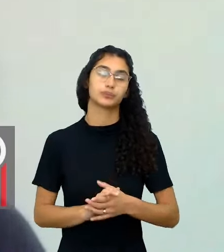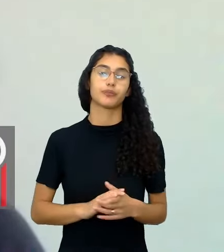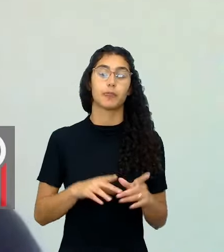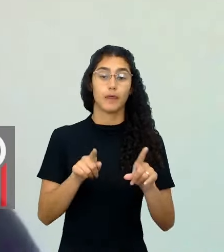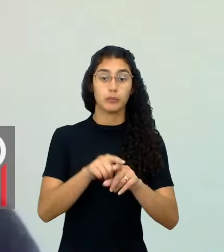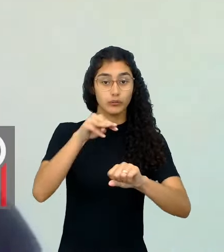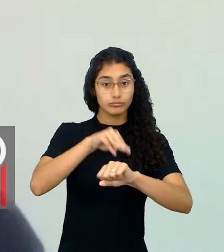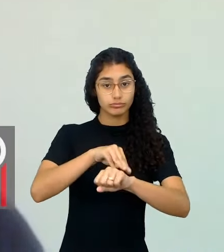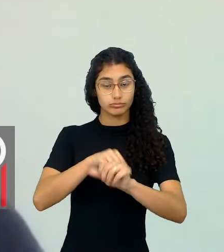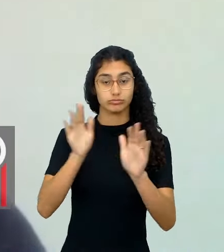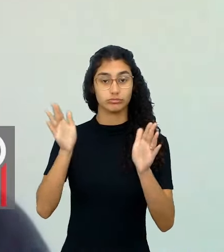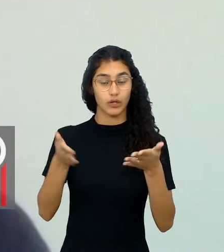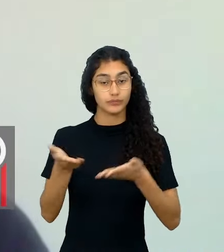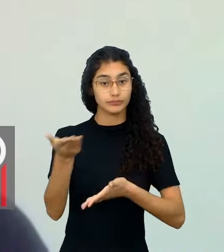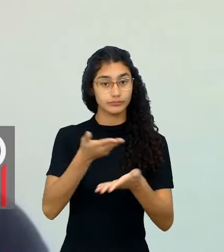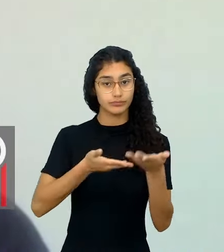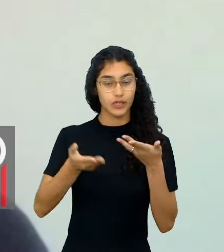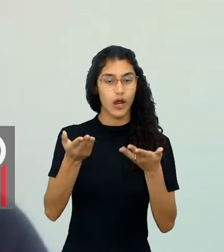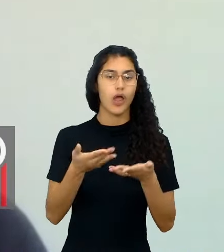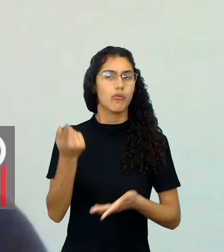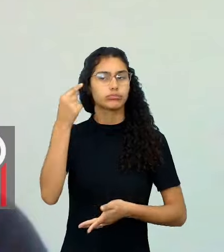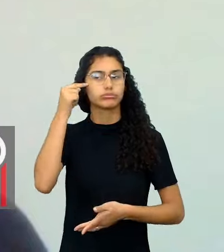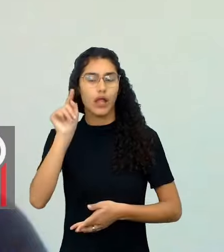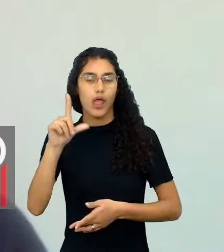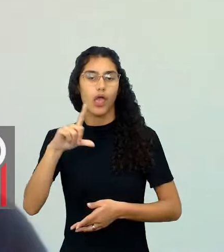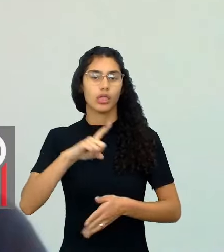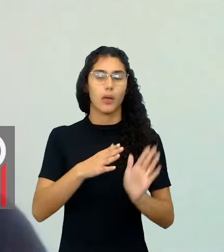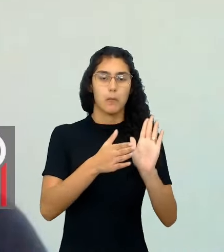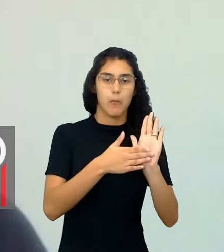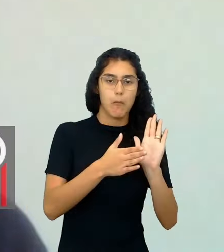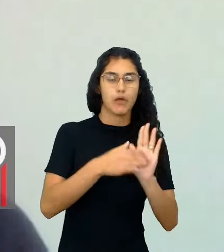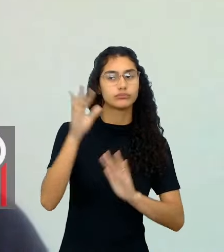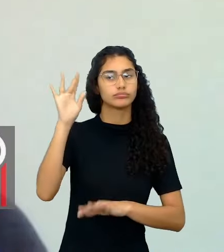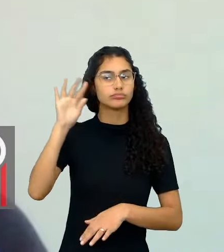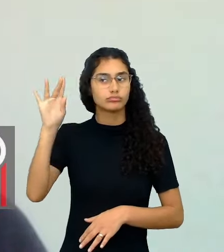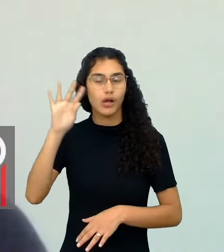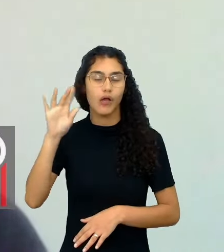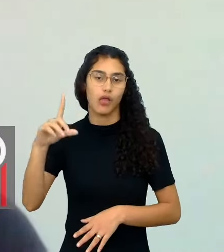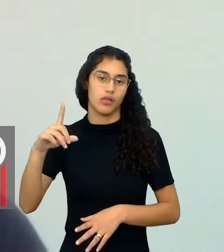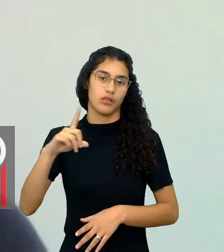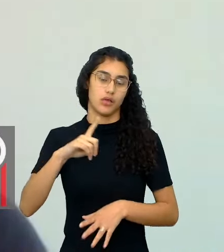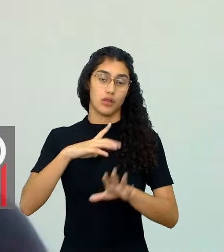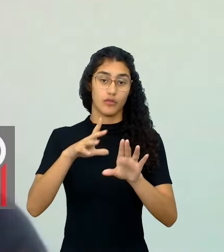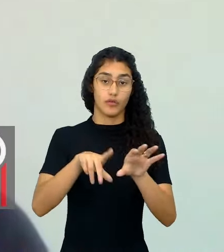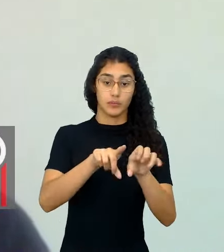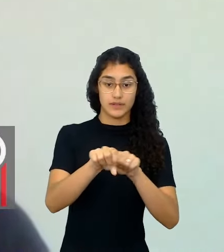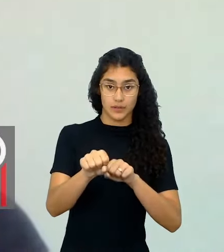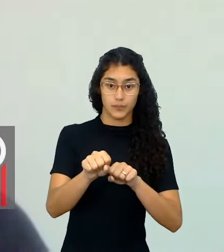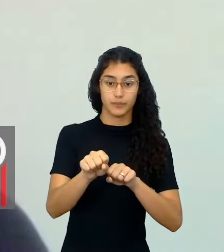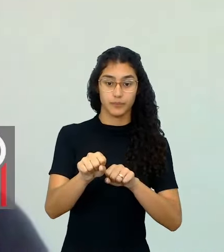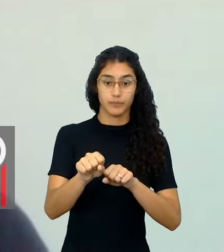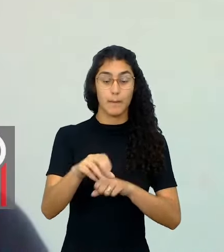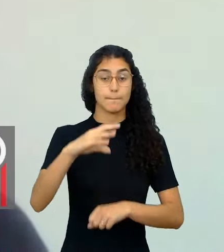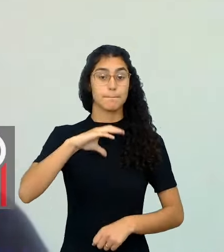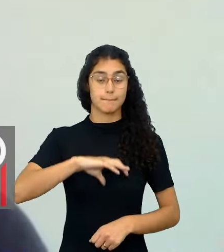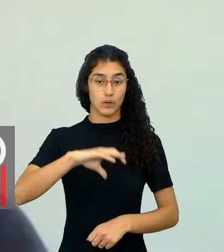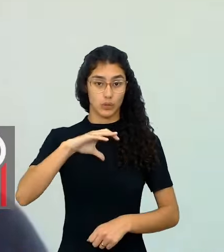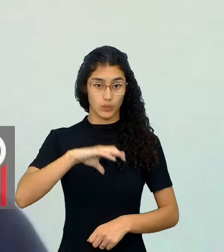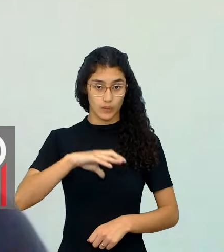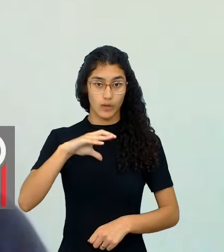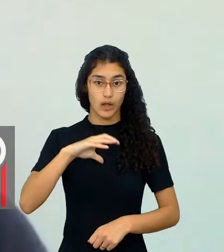neste momento, compartilhar algumas ideias, algumas reflexões a respeito da formação em língua